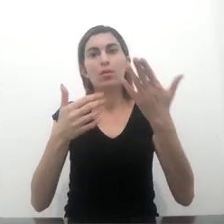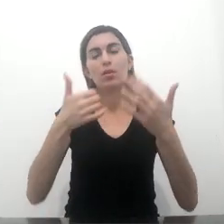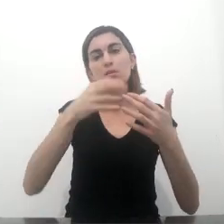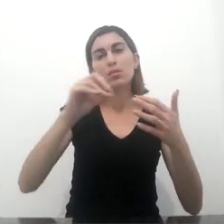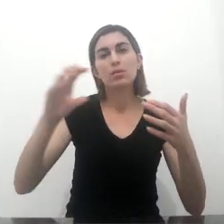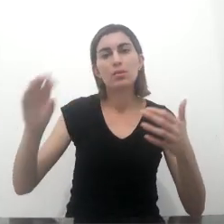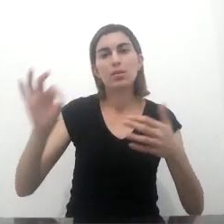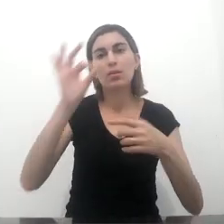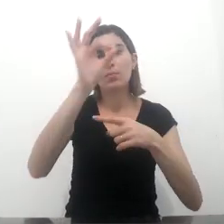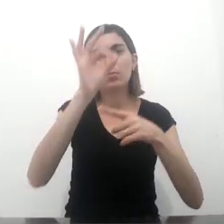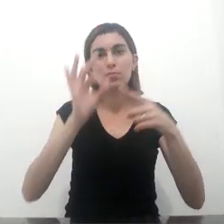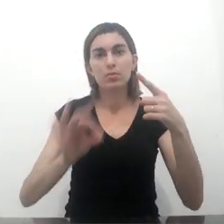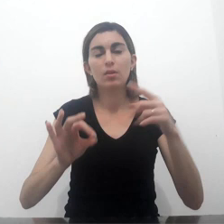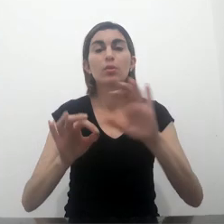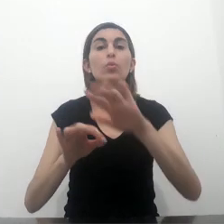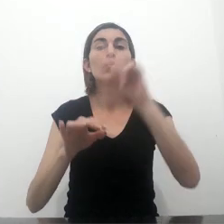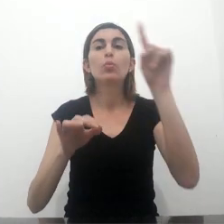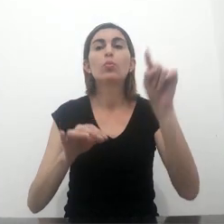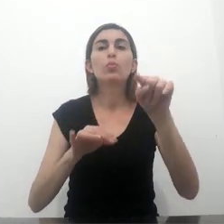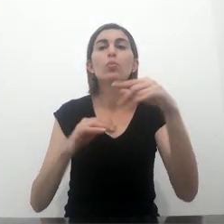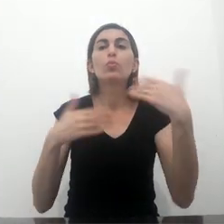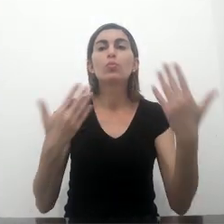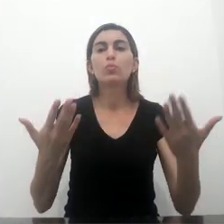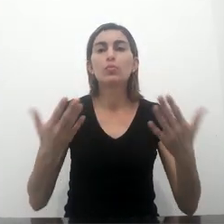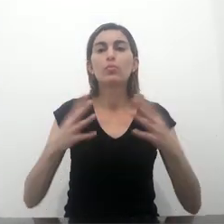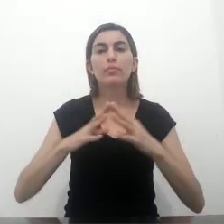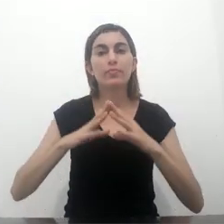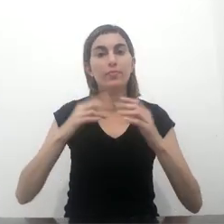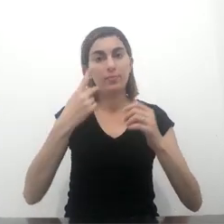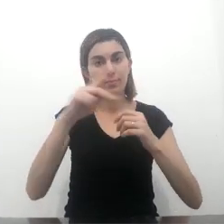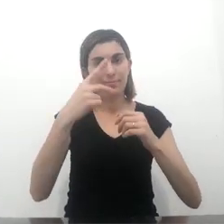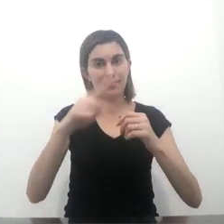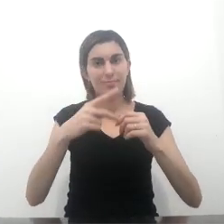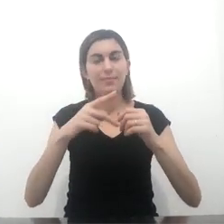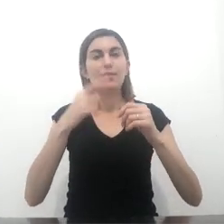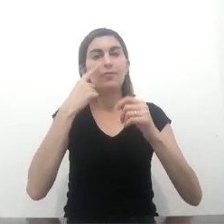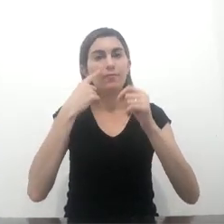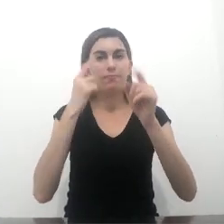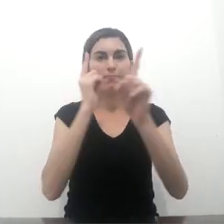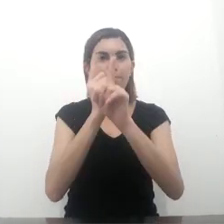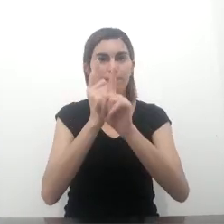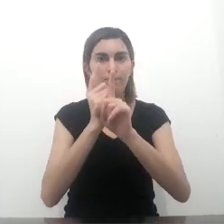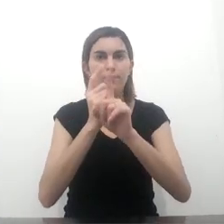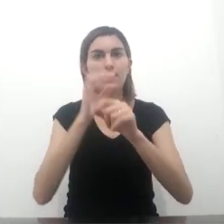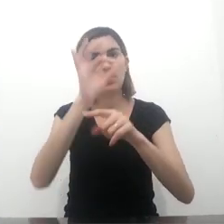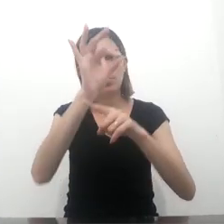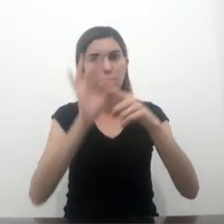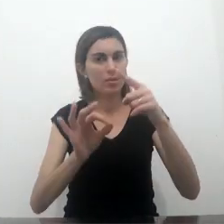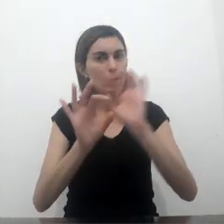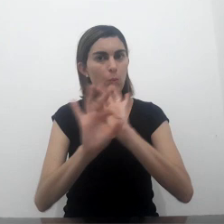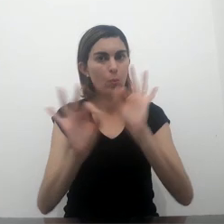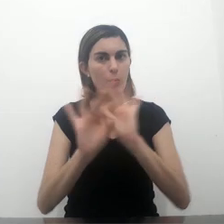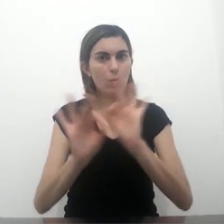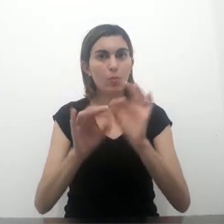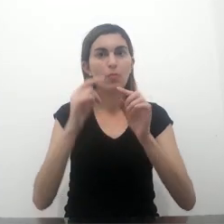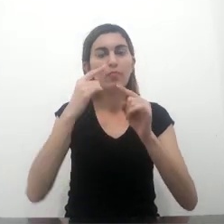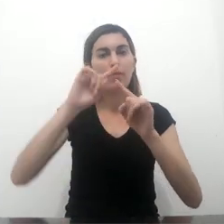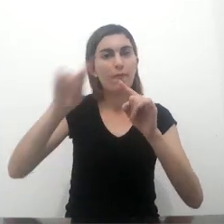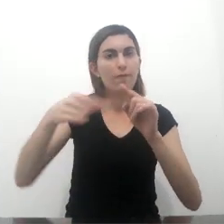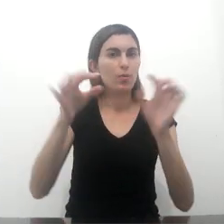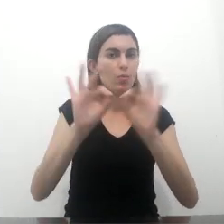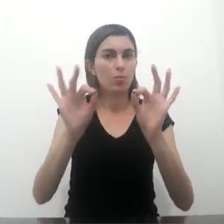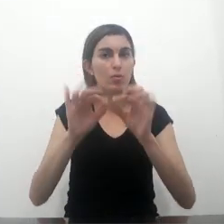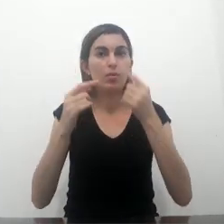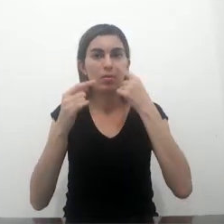106%. Eu quero saber 100% quanto é. Então, nesse esquema, ó, você vai desconsiderar a porcentagem e essa